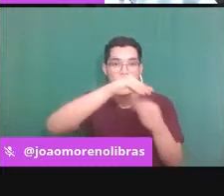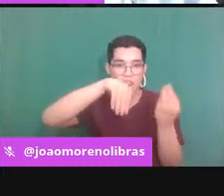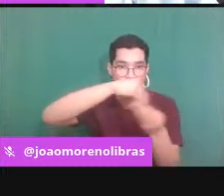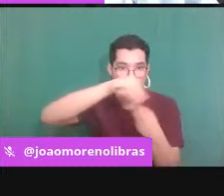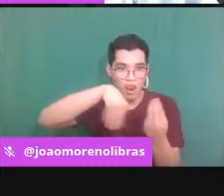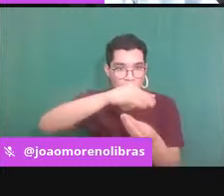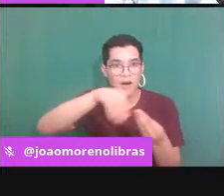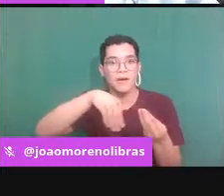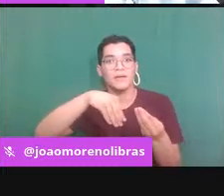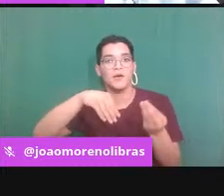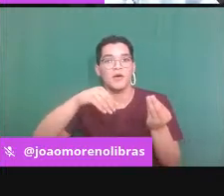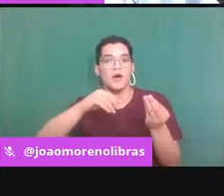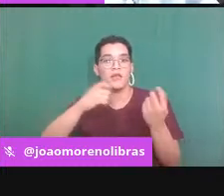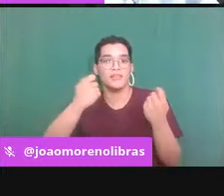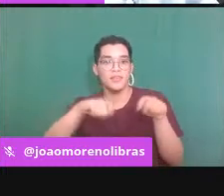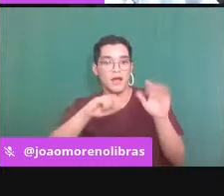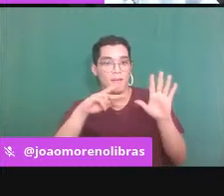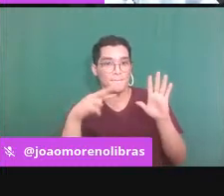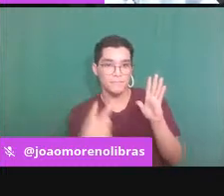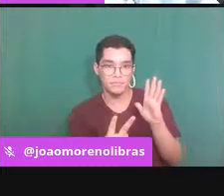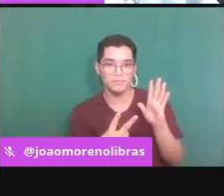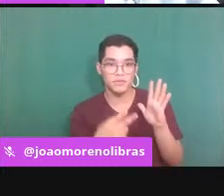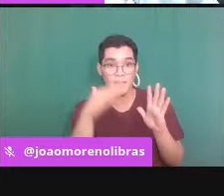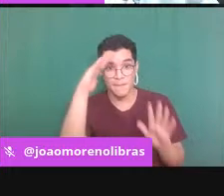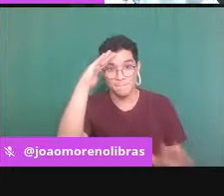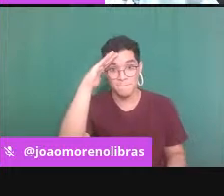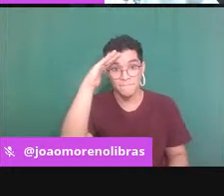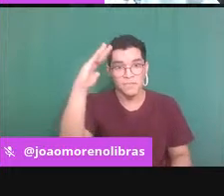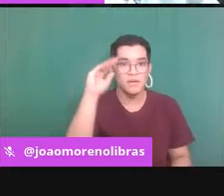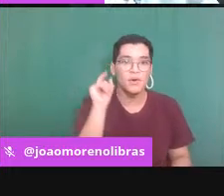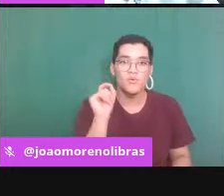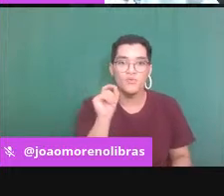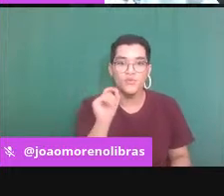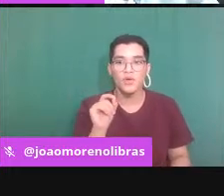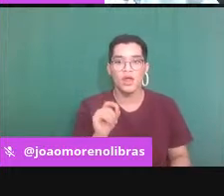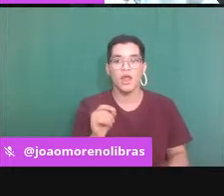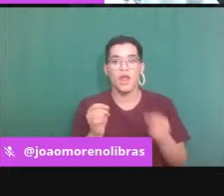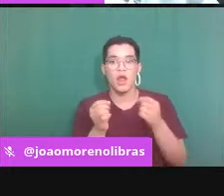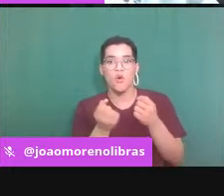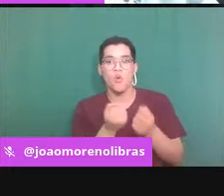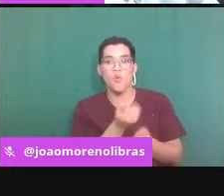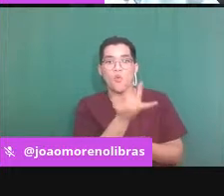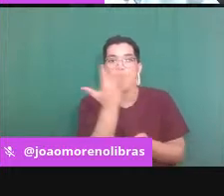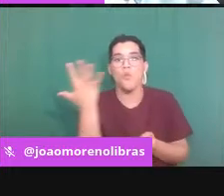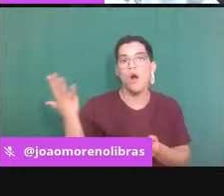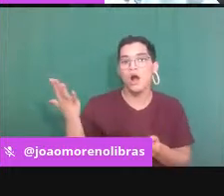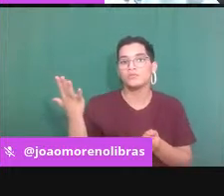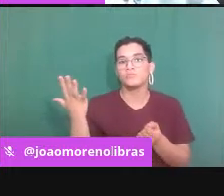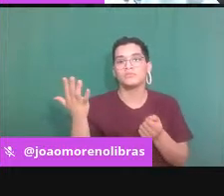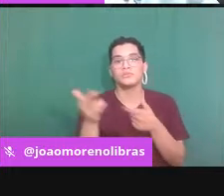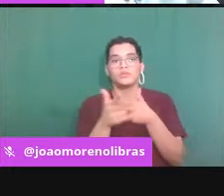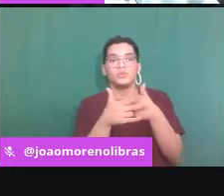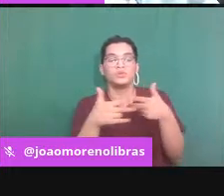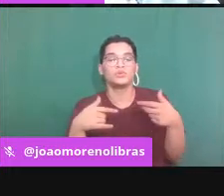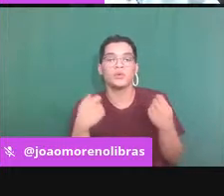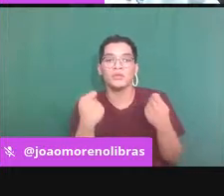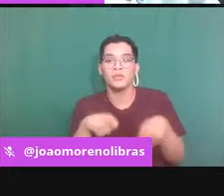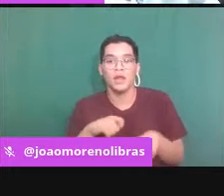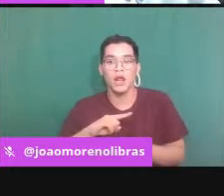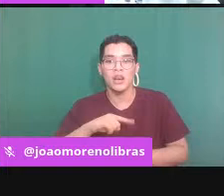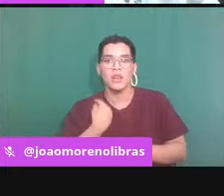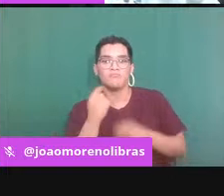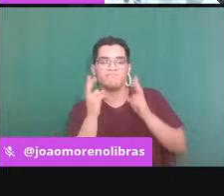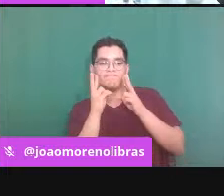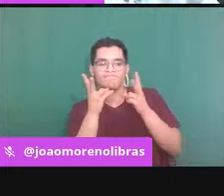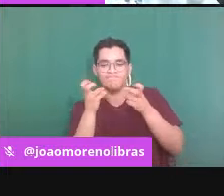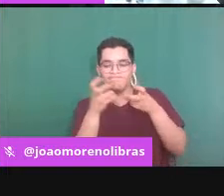possíveis, evidencia quantos elementos podem ser escolhidos em categorias formalmente propostas, que permitem